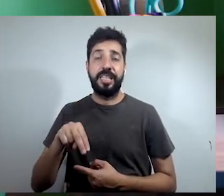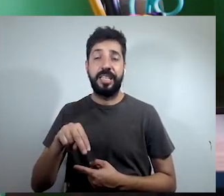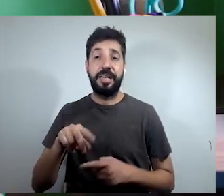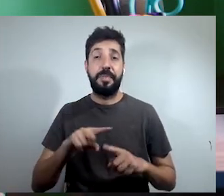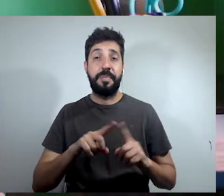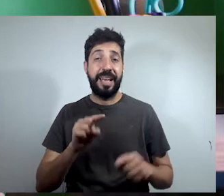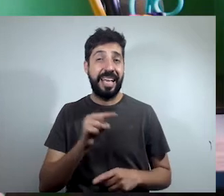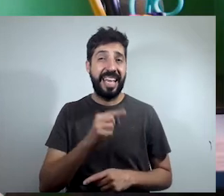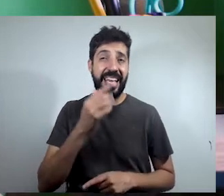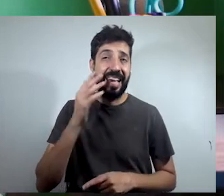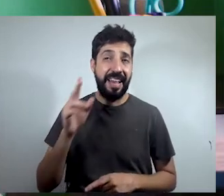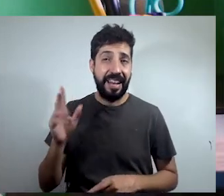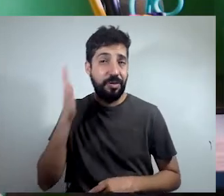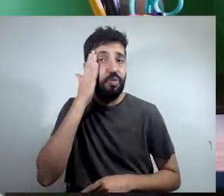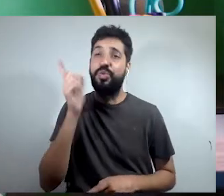o valor dessa madeira.